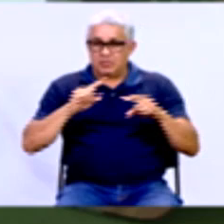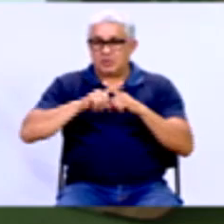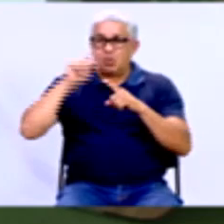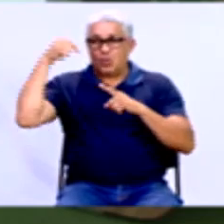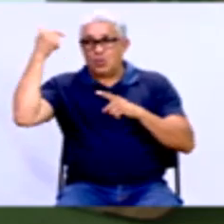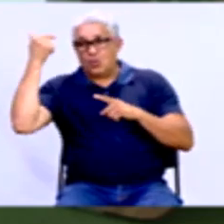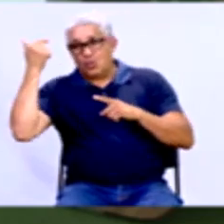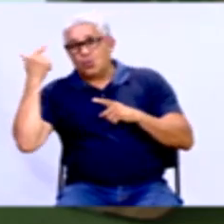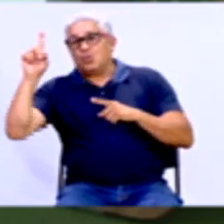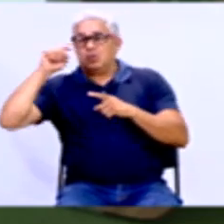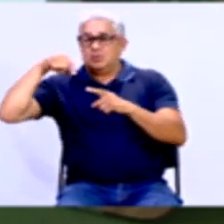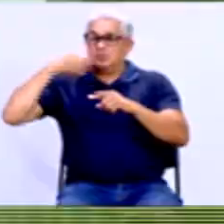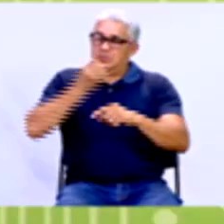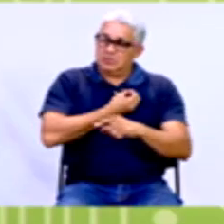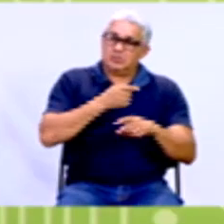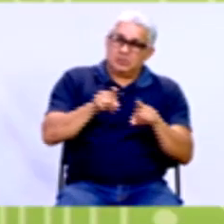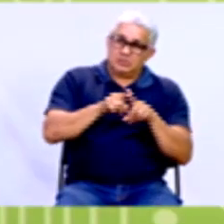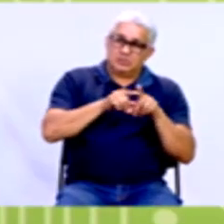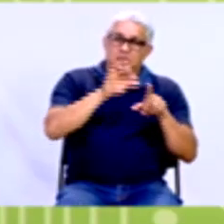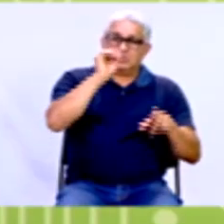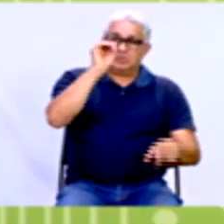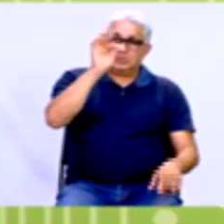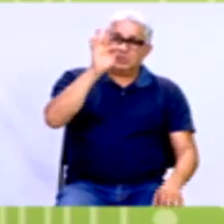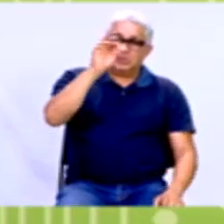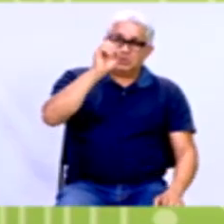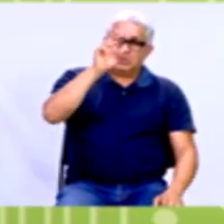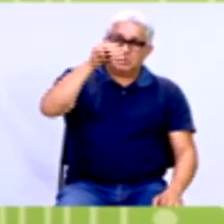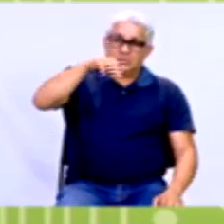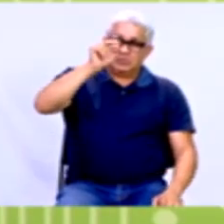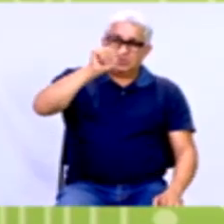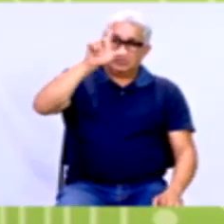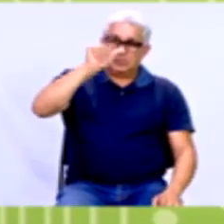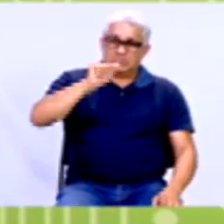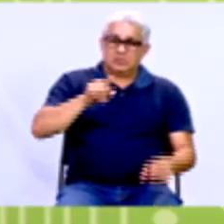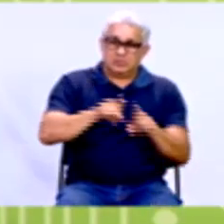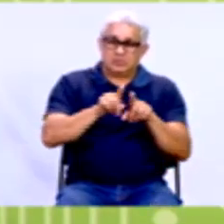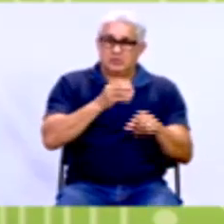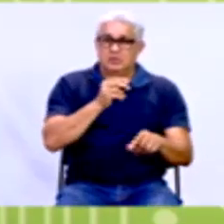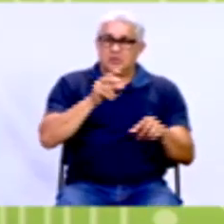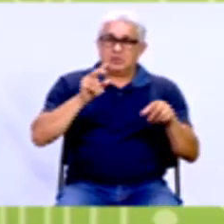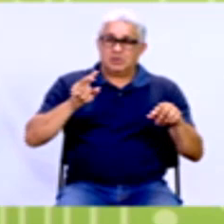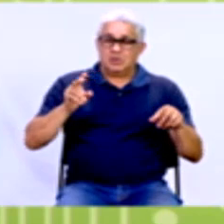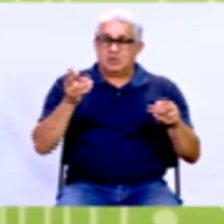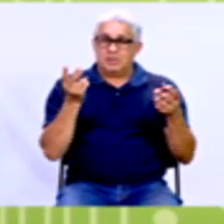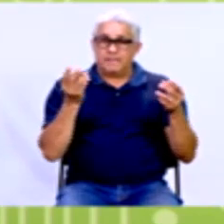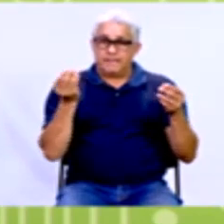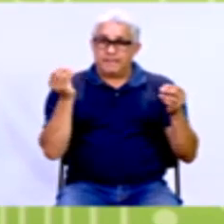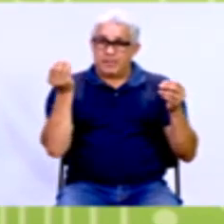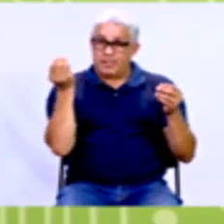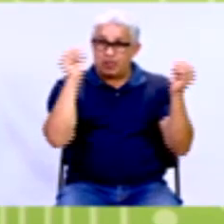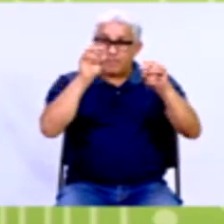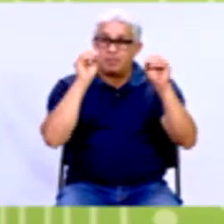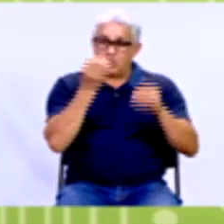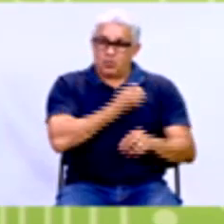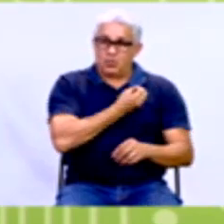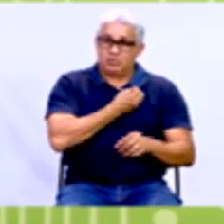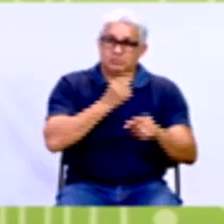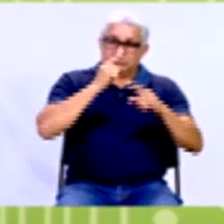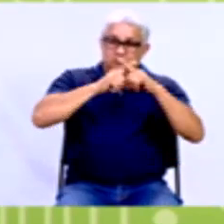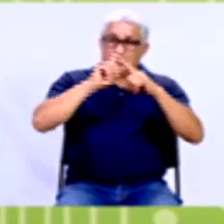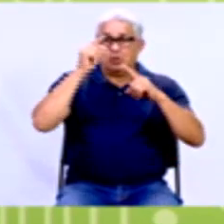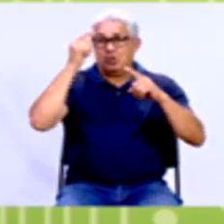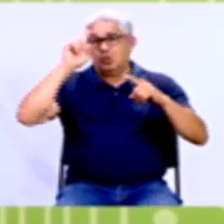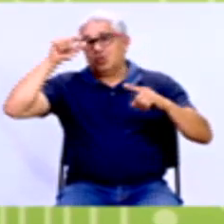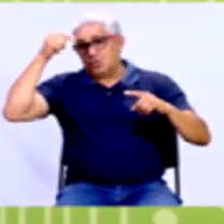outro. Mas no caso daquelas fórmulas lá que a gente usa, a gente pega aquele valor e vai colocar em outra fórmula, vai fazer outra multiplicação.